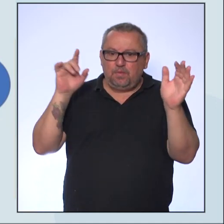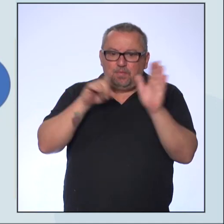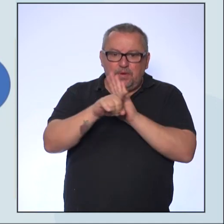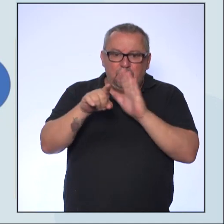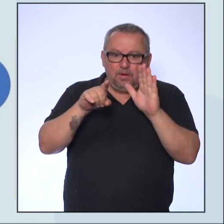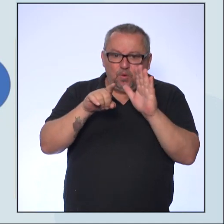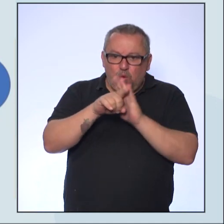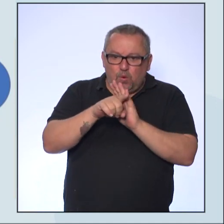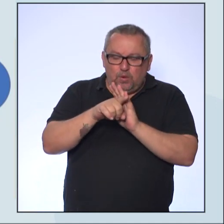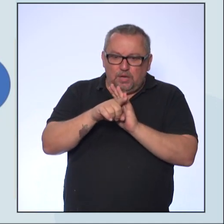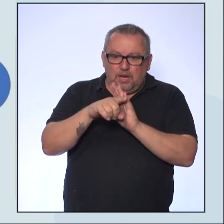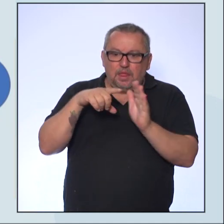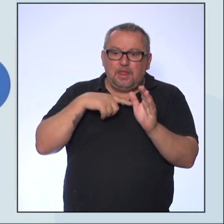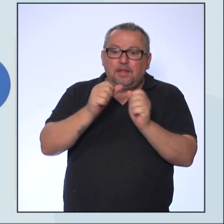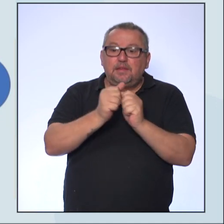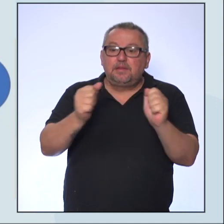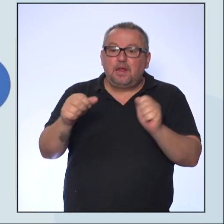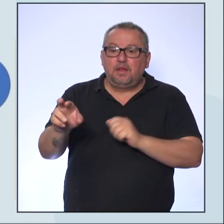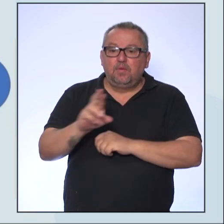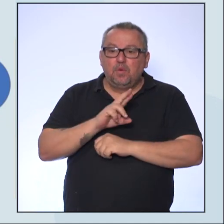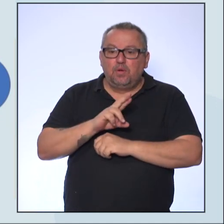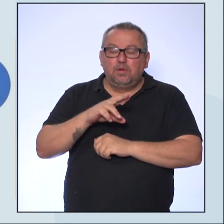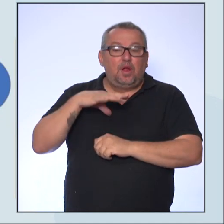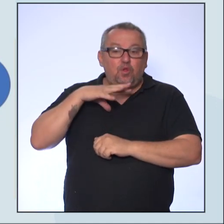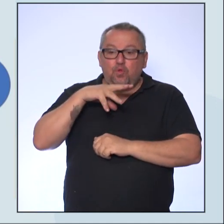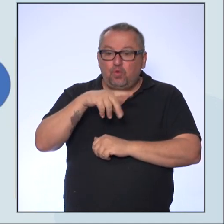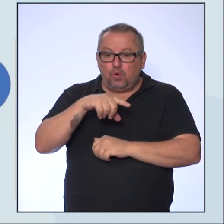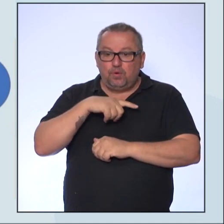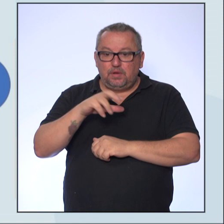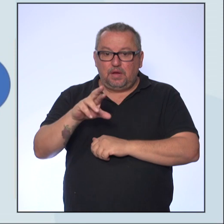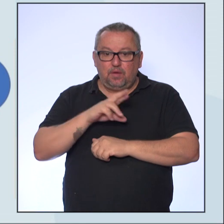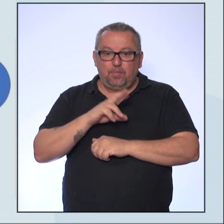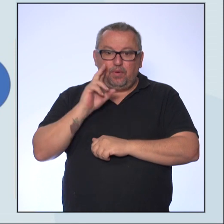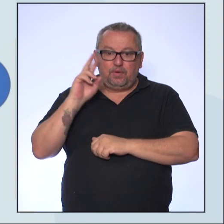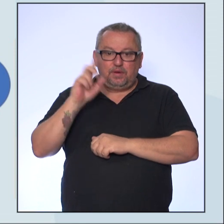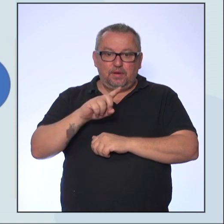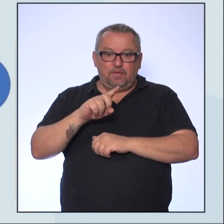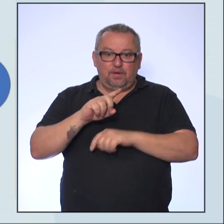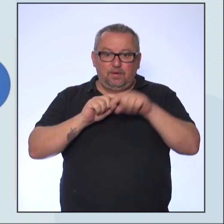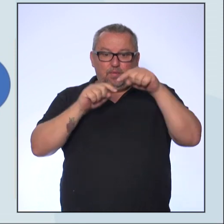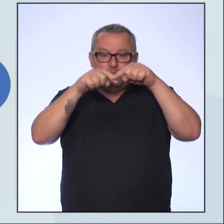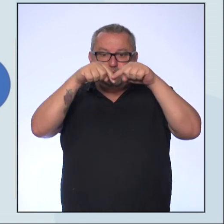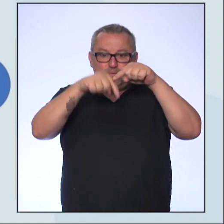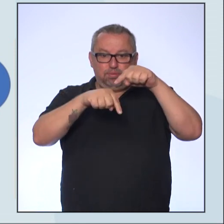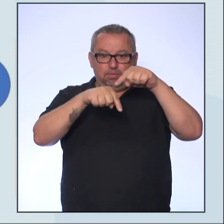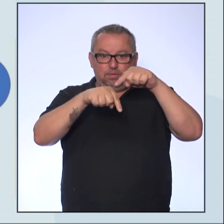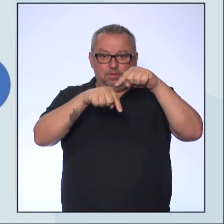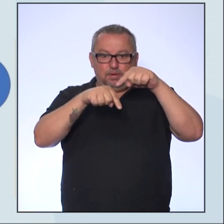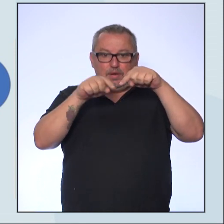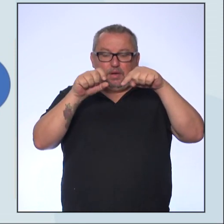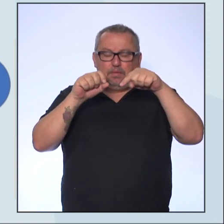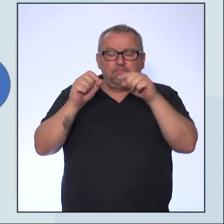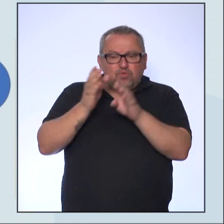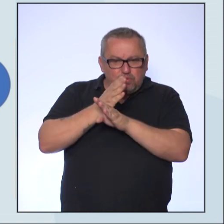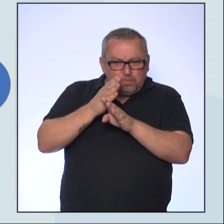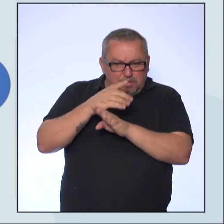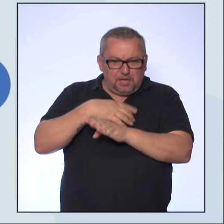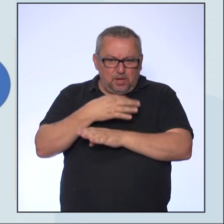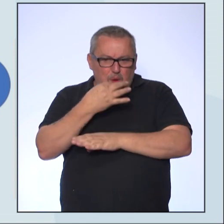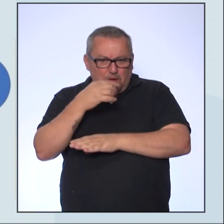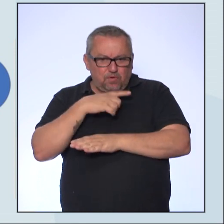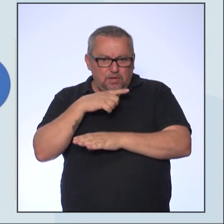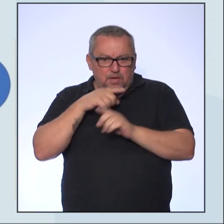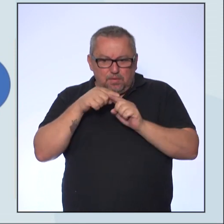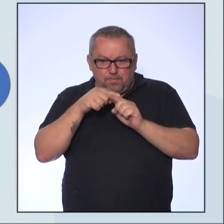sem resposta. Todos ali têm uma ordem. E qual que é a ordem? Se vocês olharem, a ordem segue as setinhas,